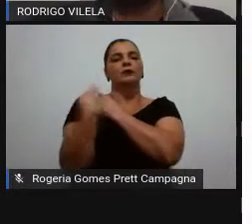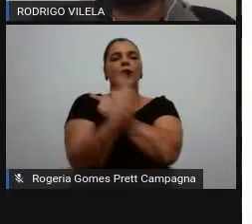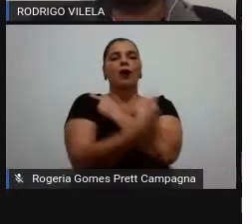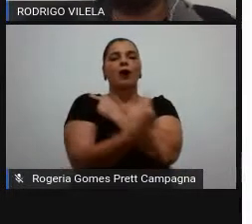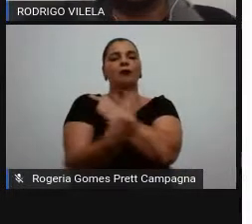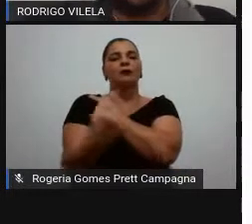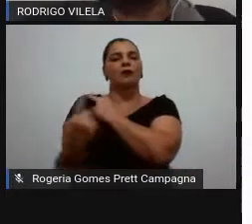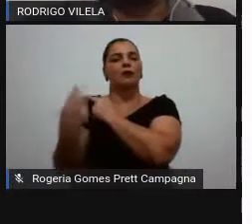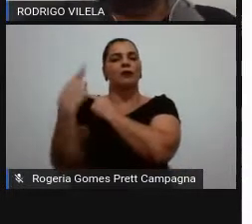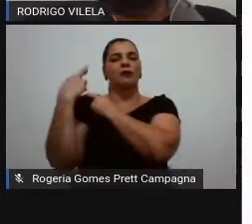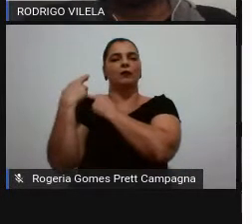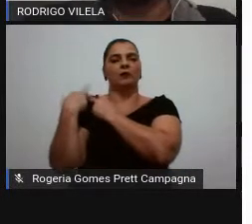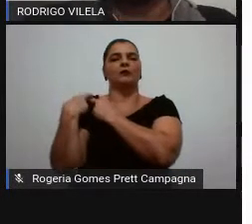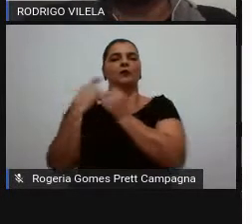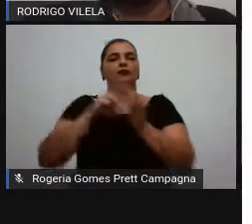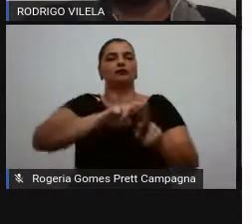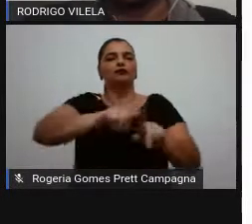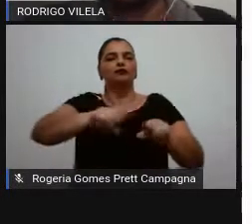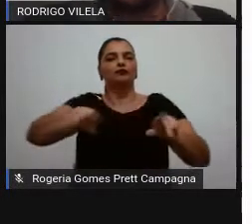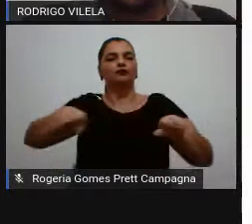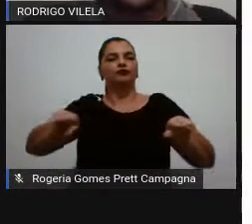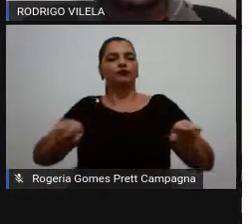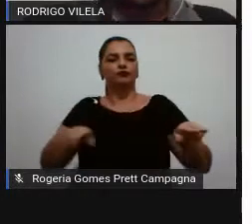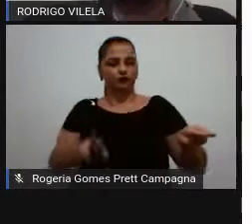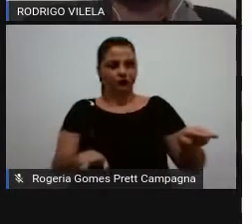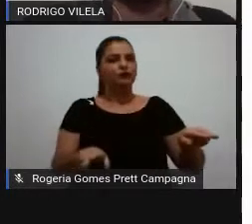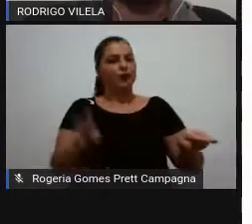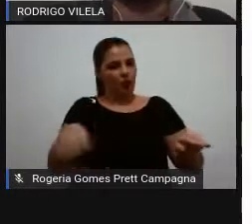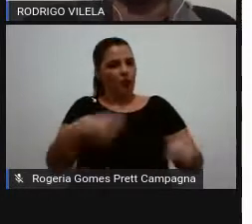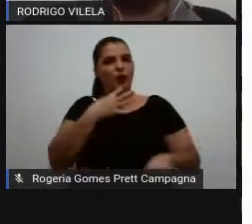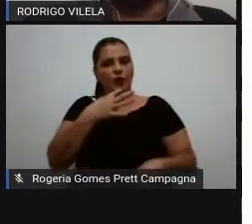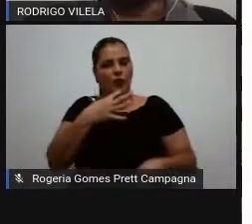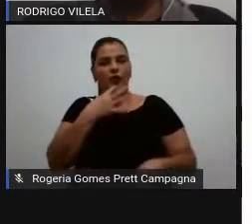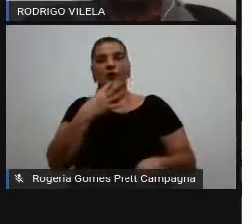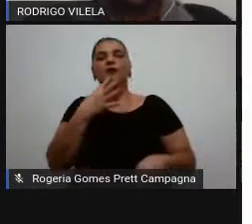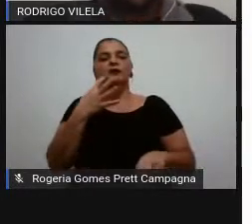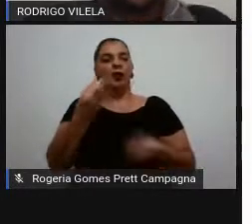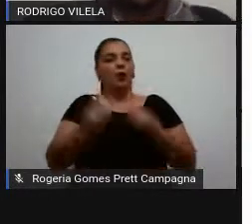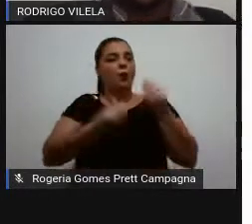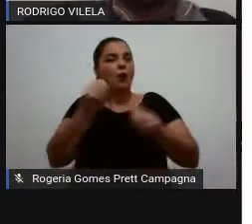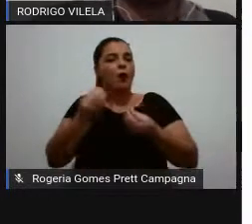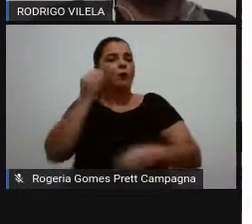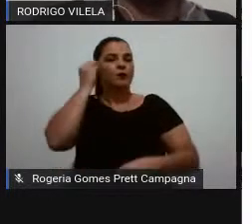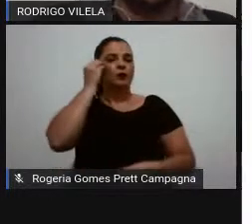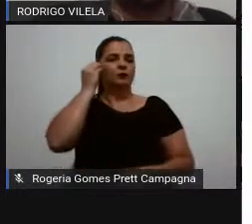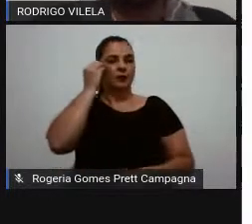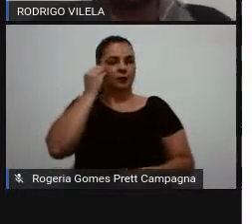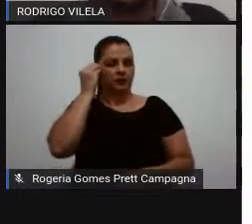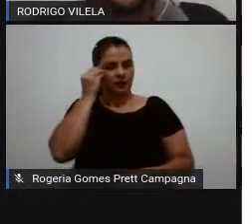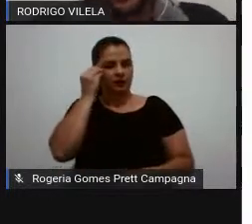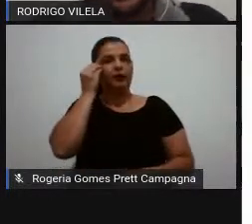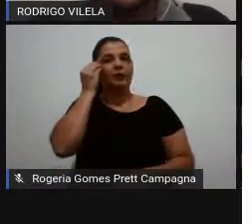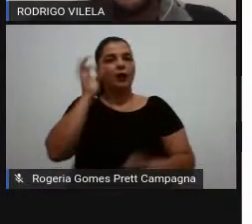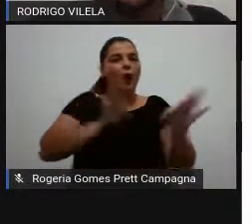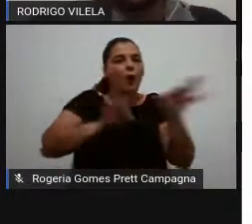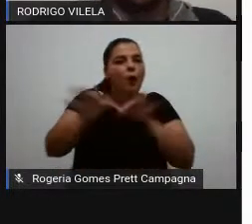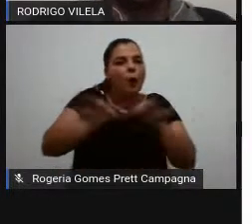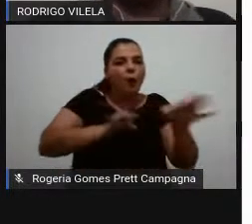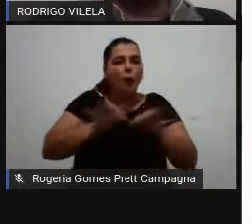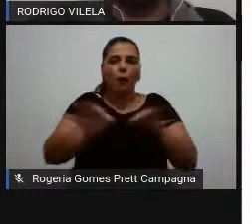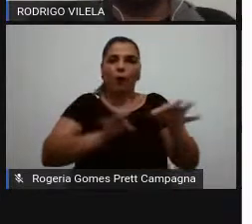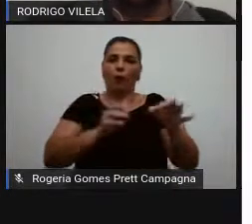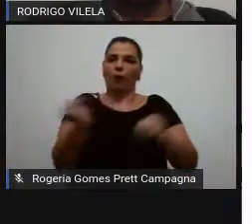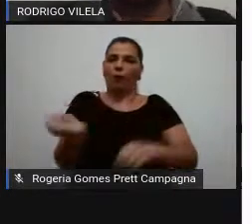têm assumir uma responsabilidade de conhecer esse cenário. Então, nesse momento, nós buscamos reorganizar o nosso